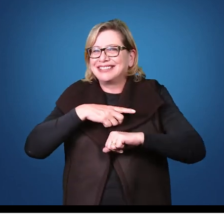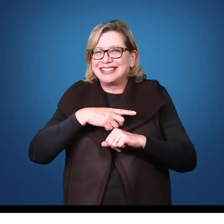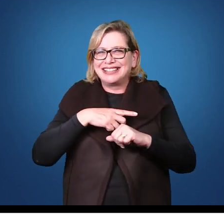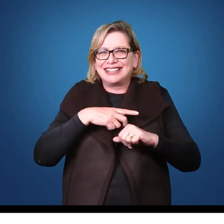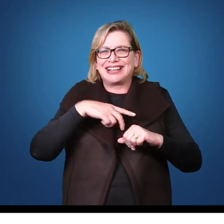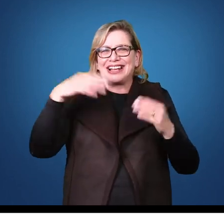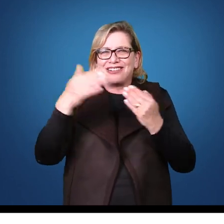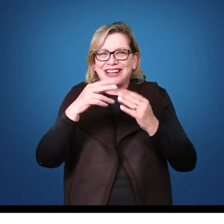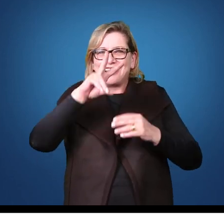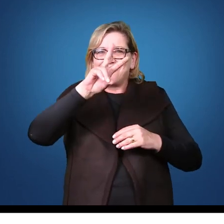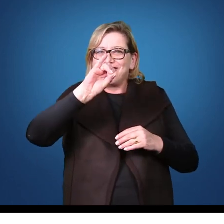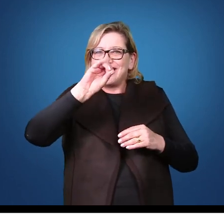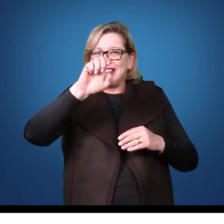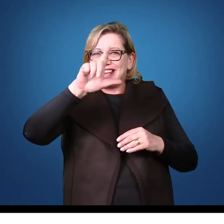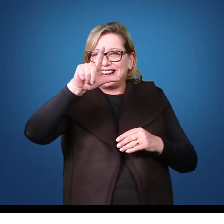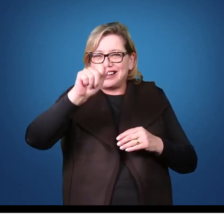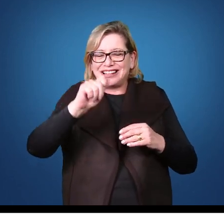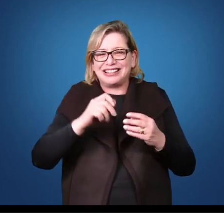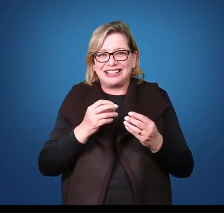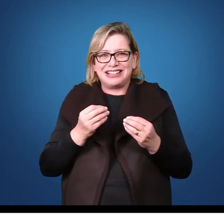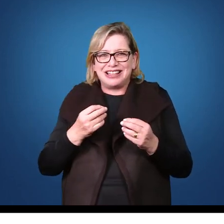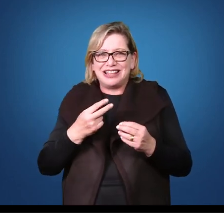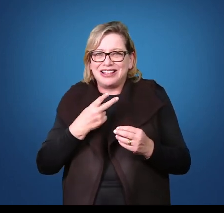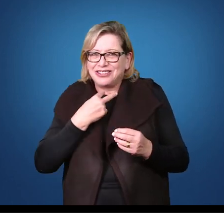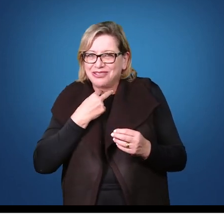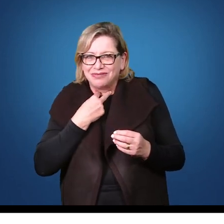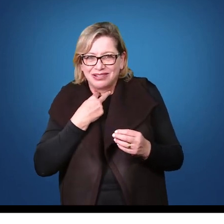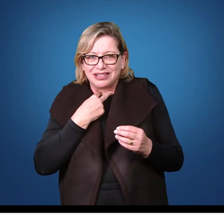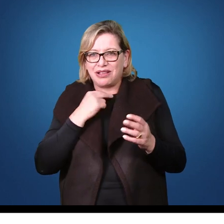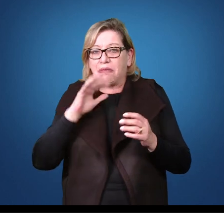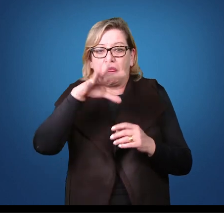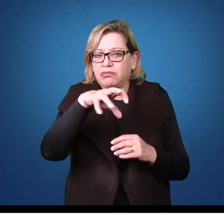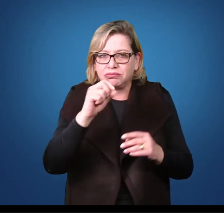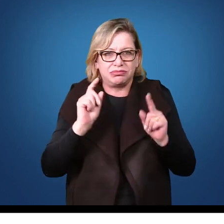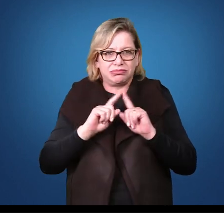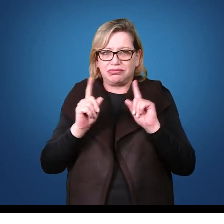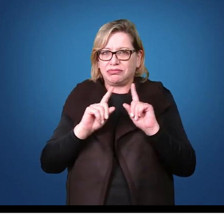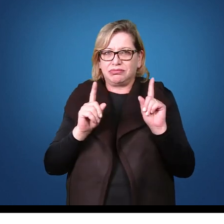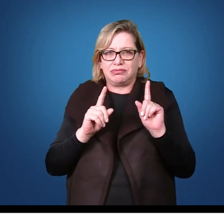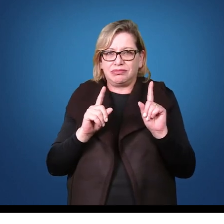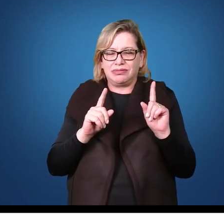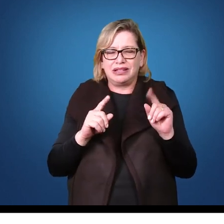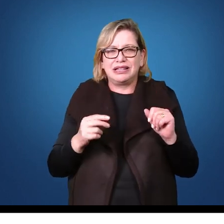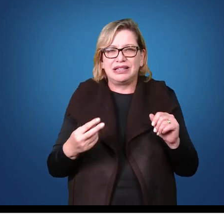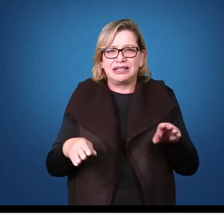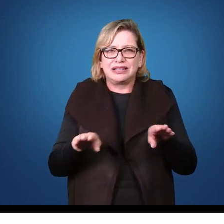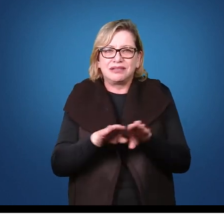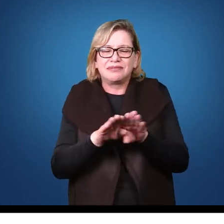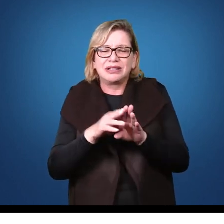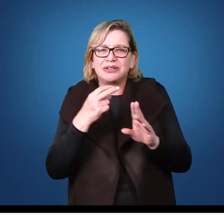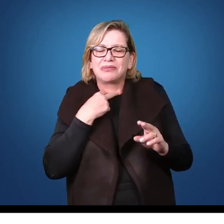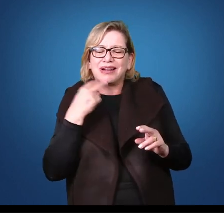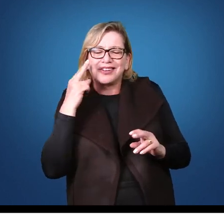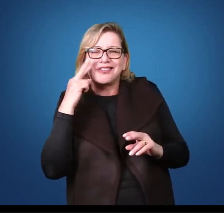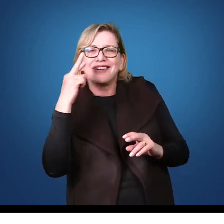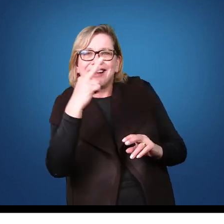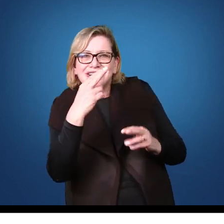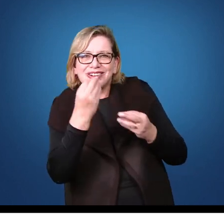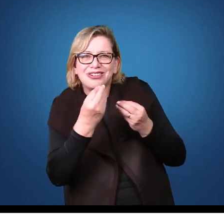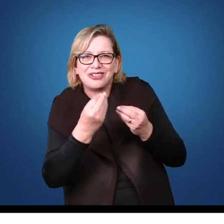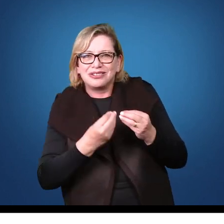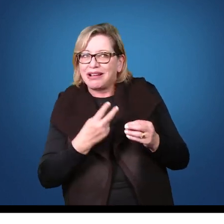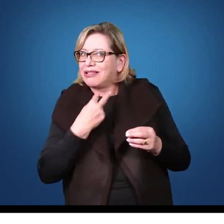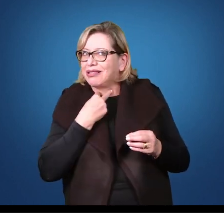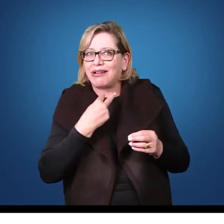Viela! Daí, ó, não pode fazer assim, ó. E nem pode fazer isso aqui.